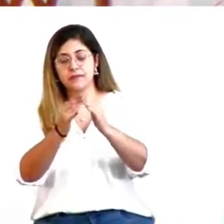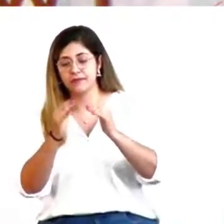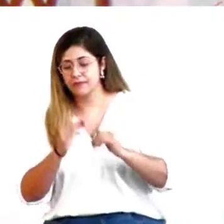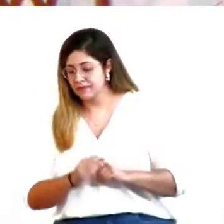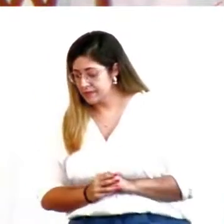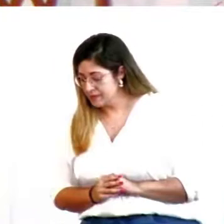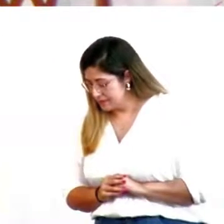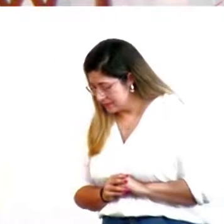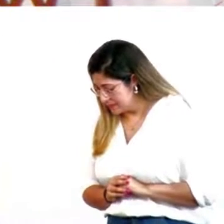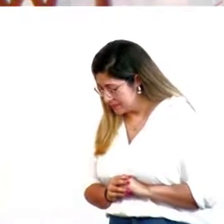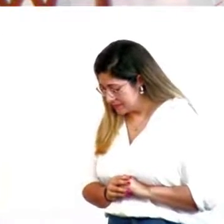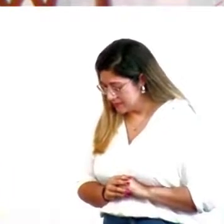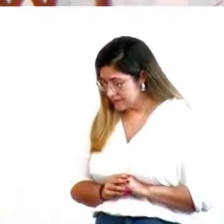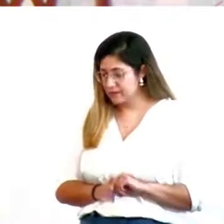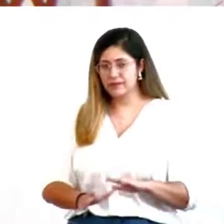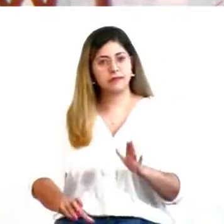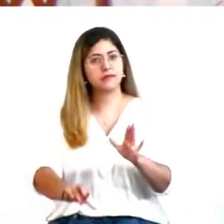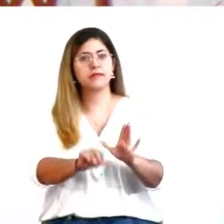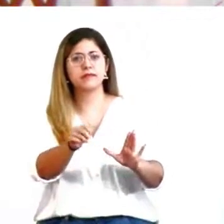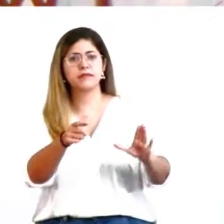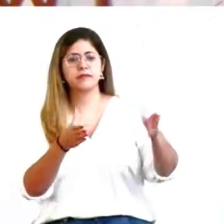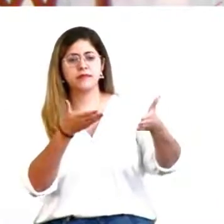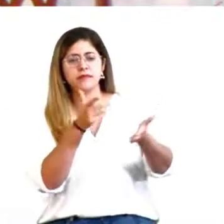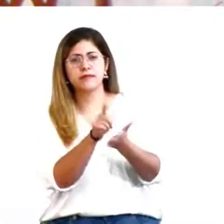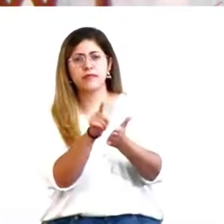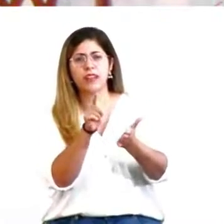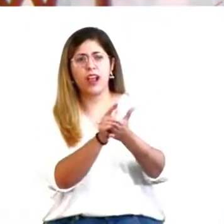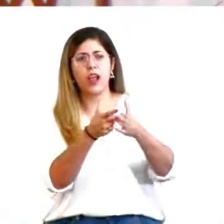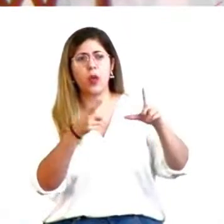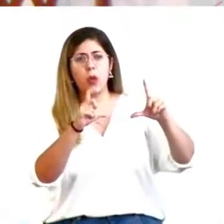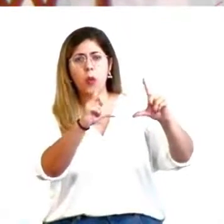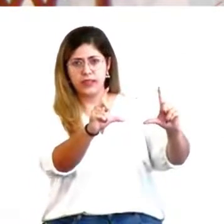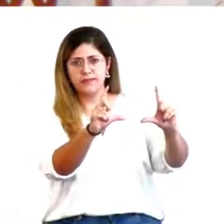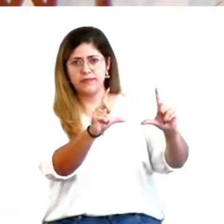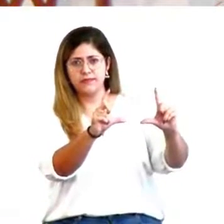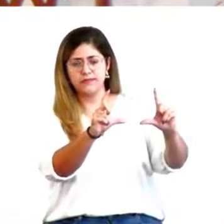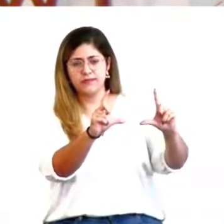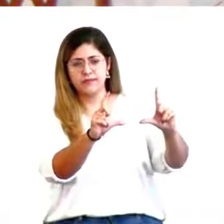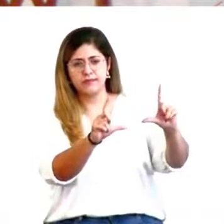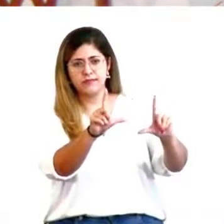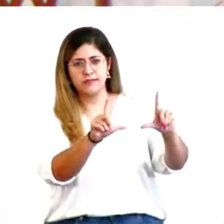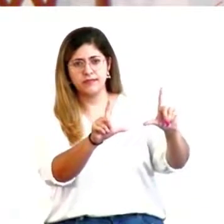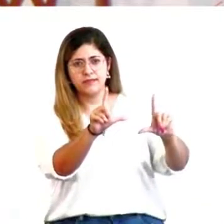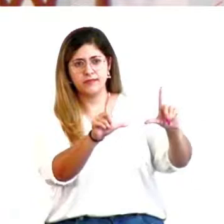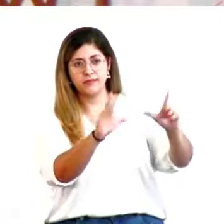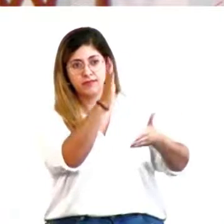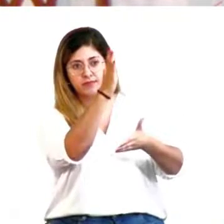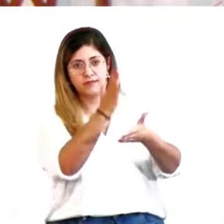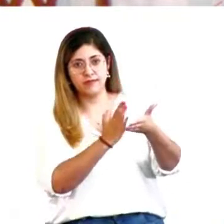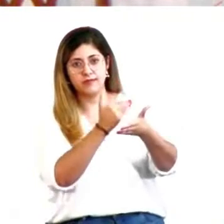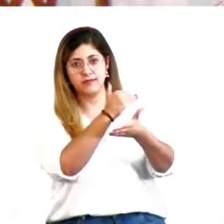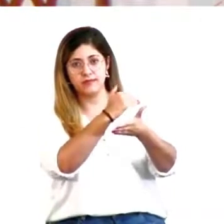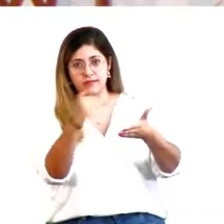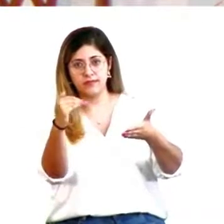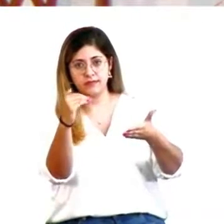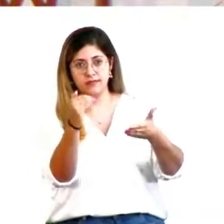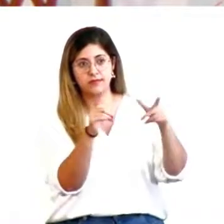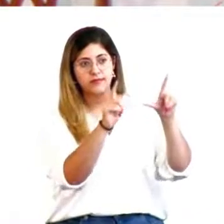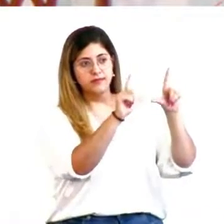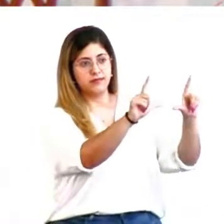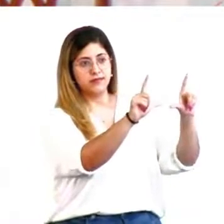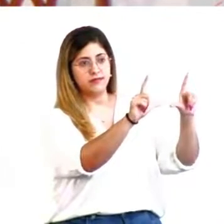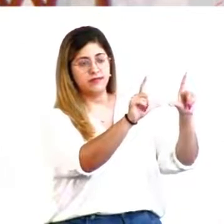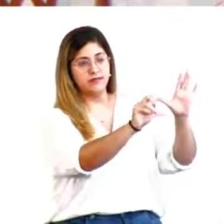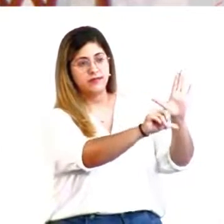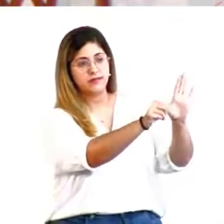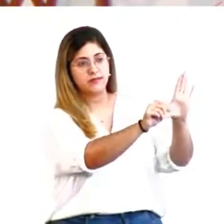trabalhar com um primeiro quadro. Então, o primeiro quadro você vai colocar na folha aquele momento da criação. Você vai